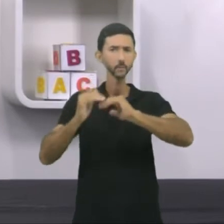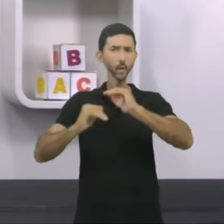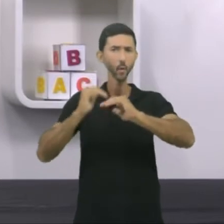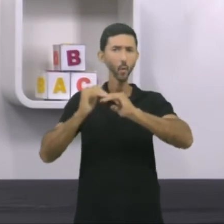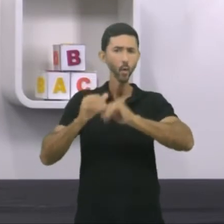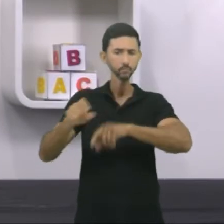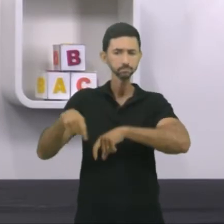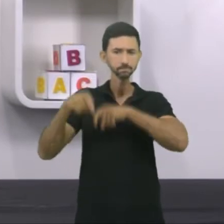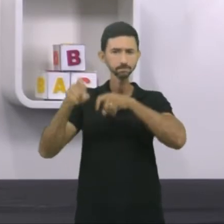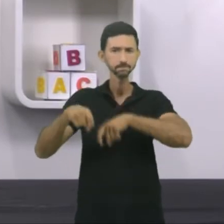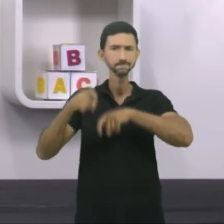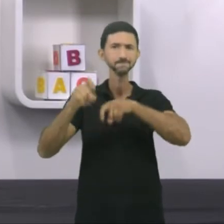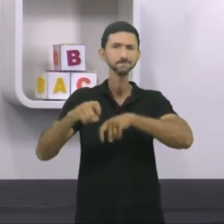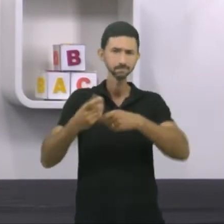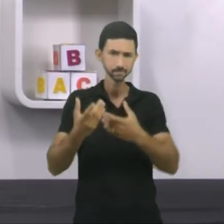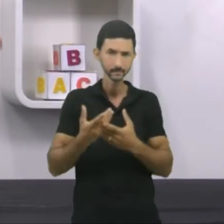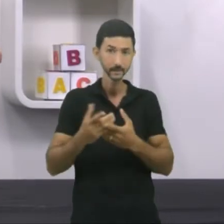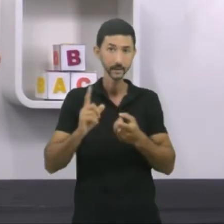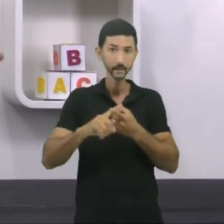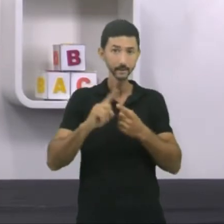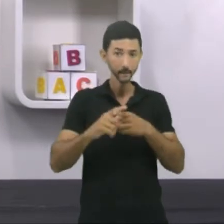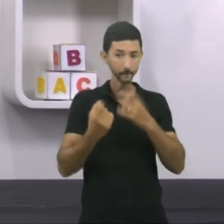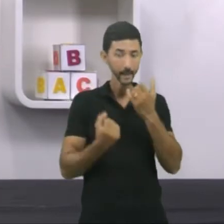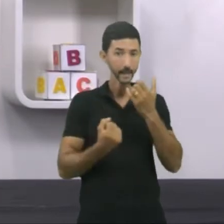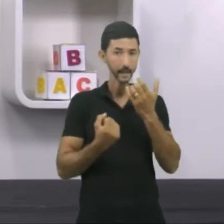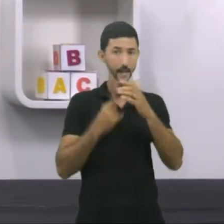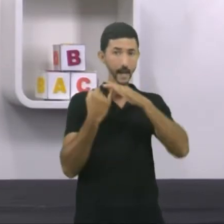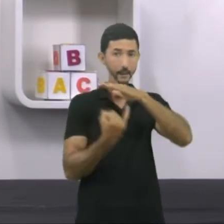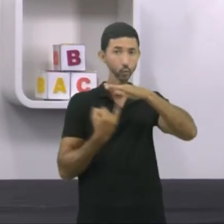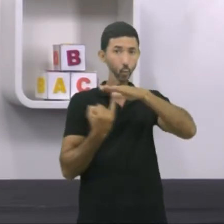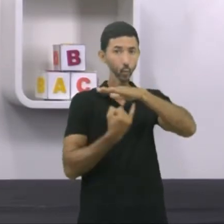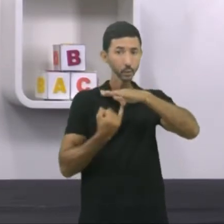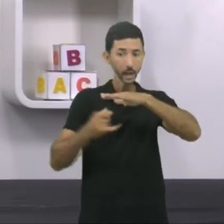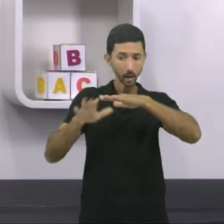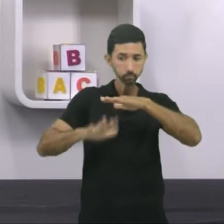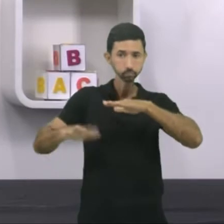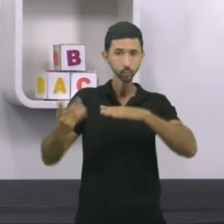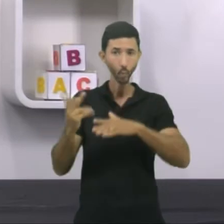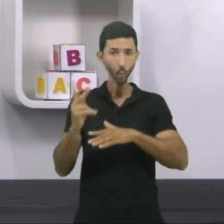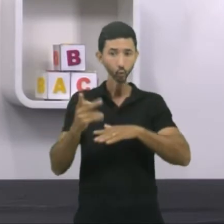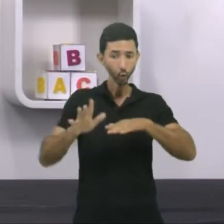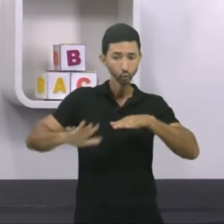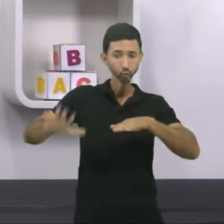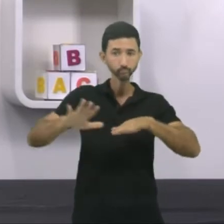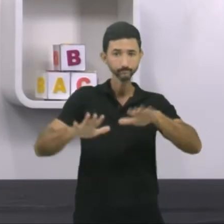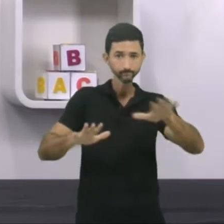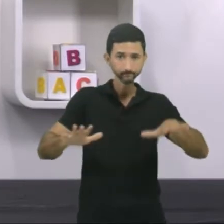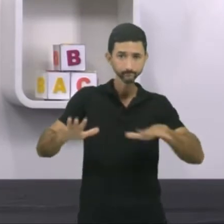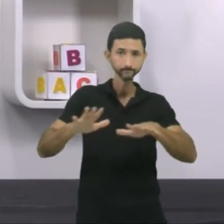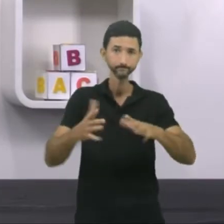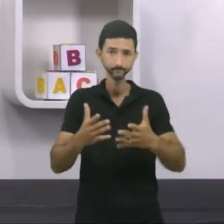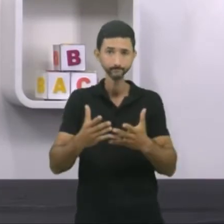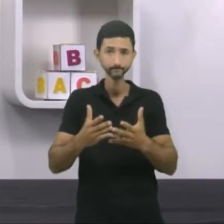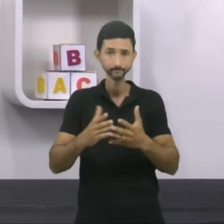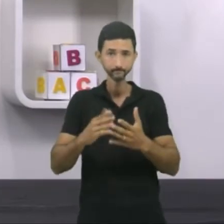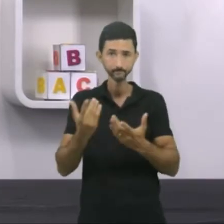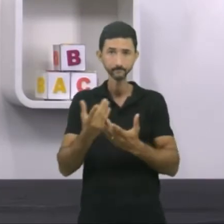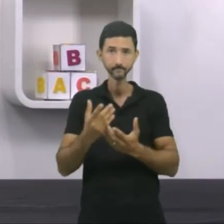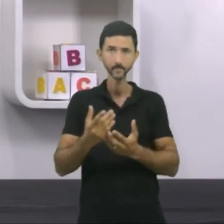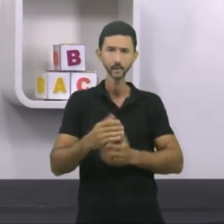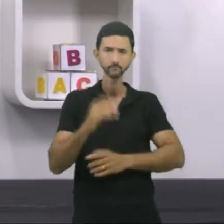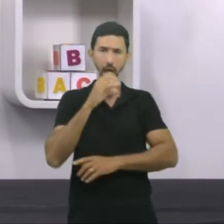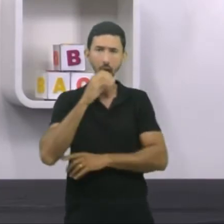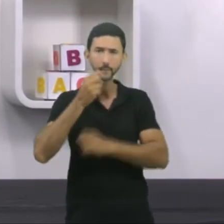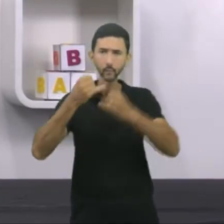setor agropecuário e no setor industrial. Isso é importante que vocês saibam. De uma forma bem rápida,